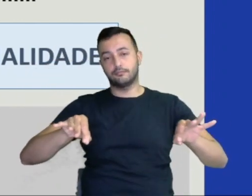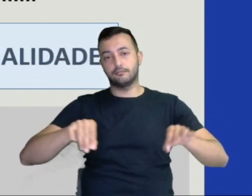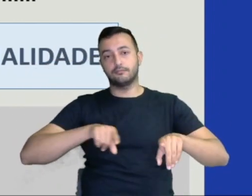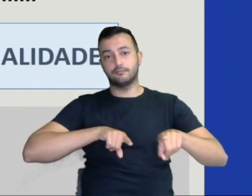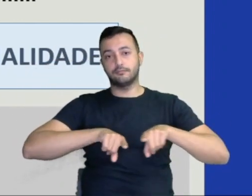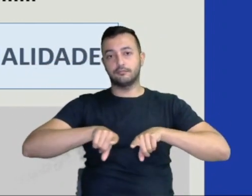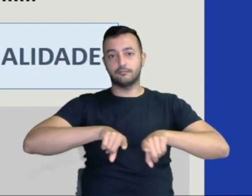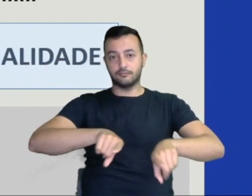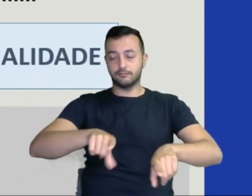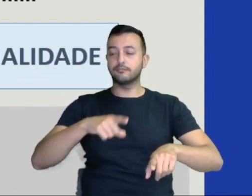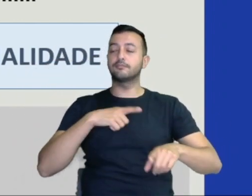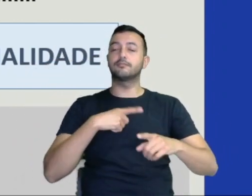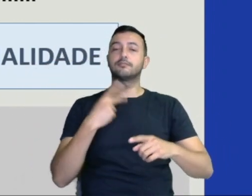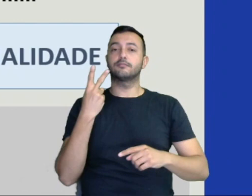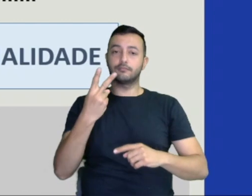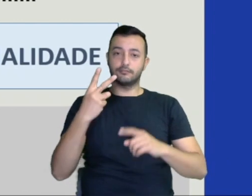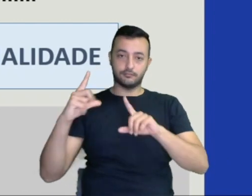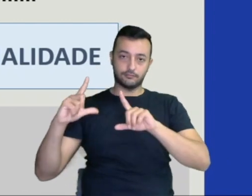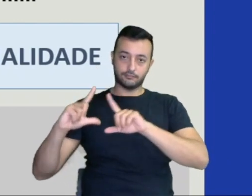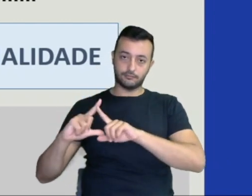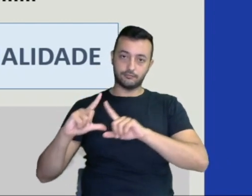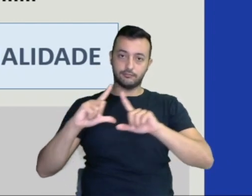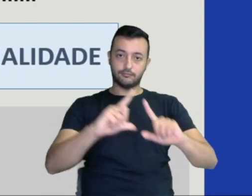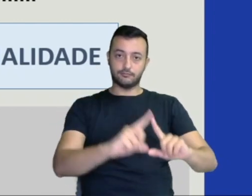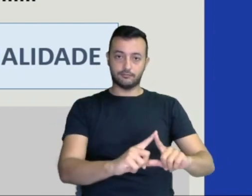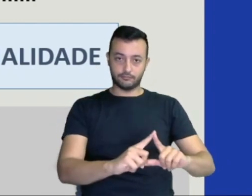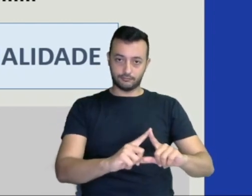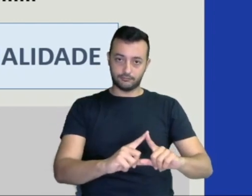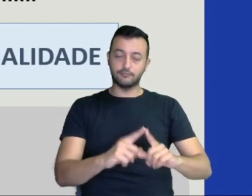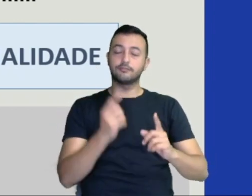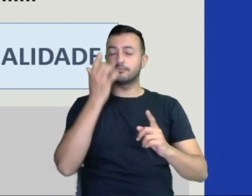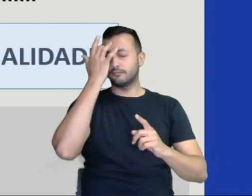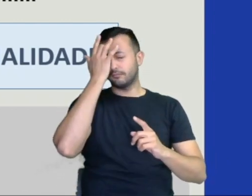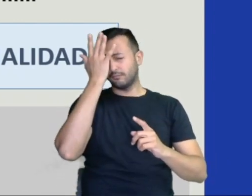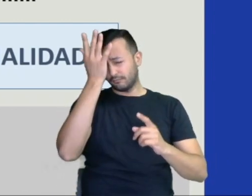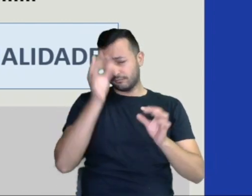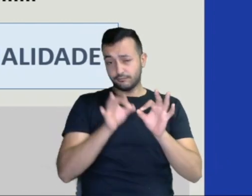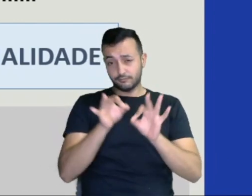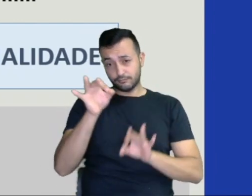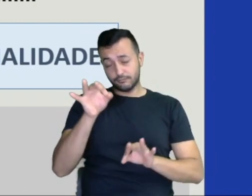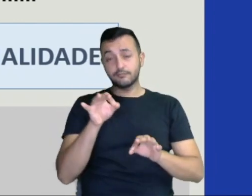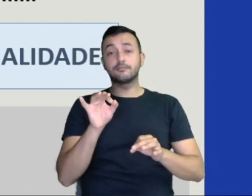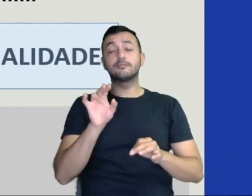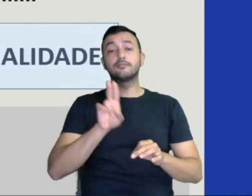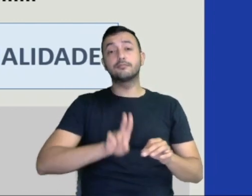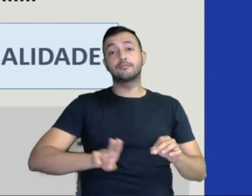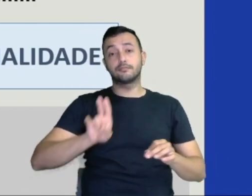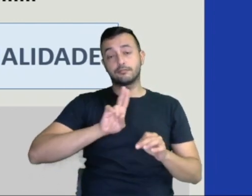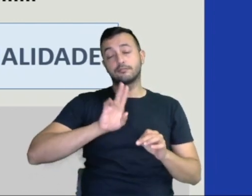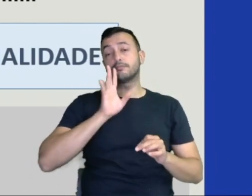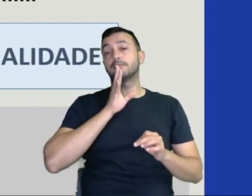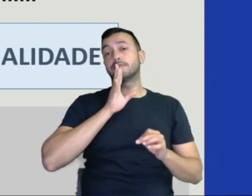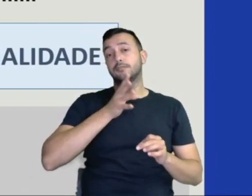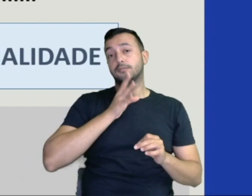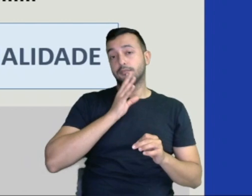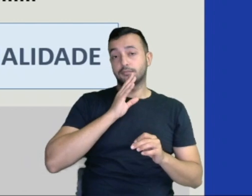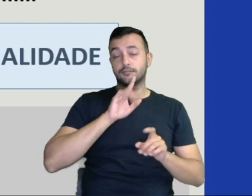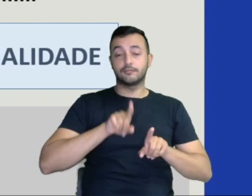Ele montou dois triângulos cujas dimensões eram mais fáceis de medir e usou o que se conhecia